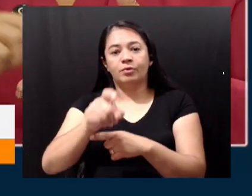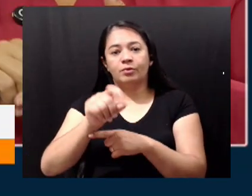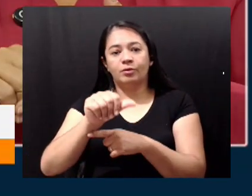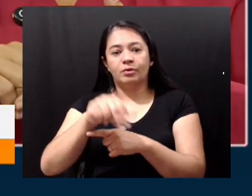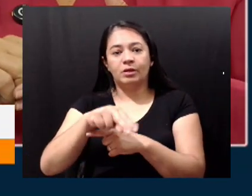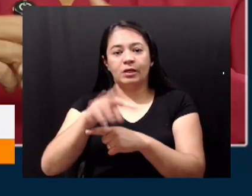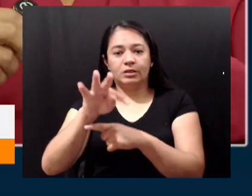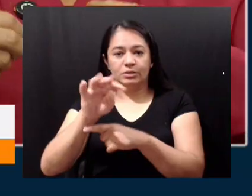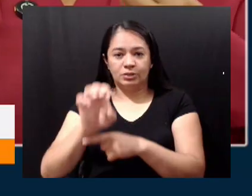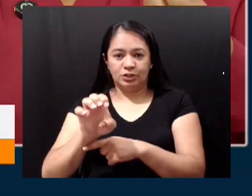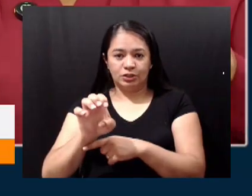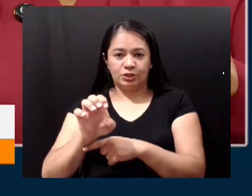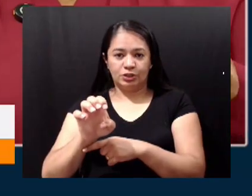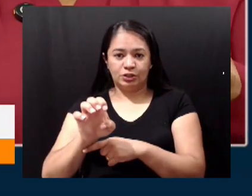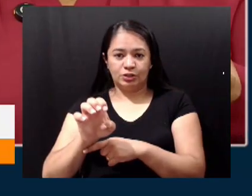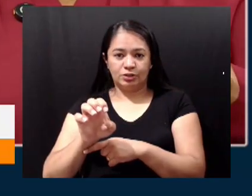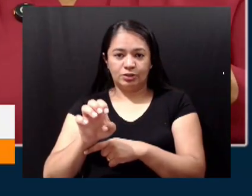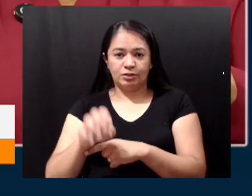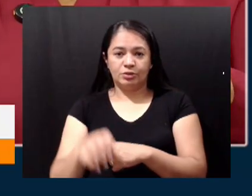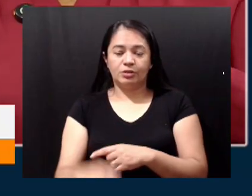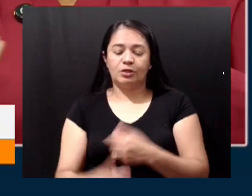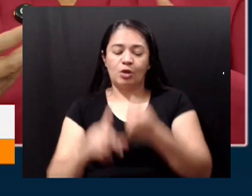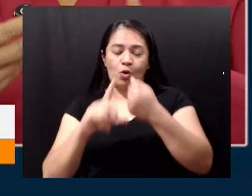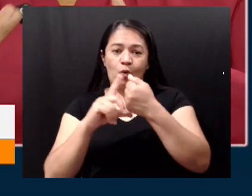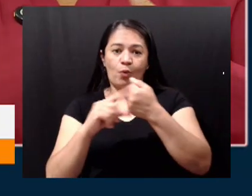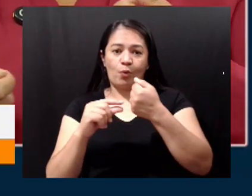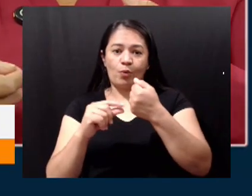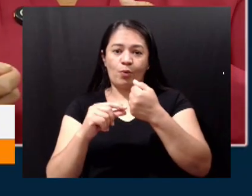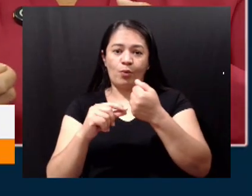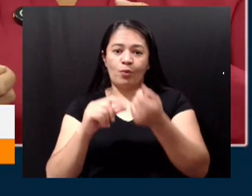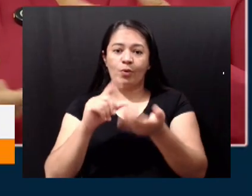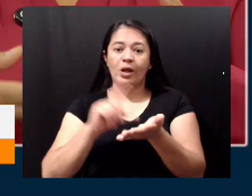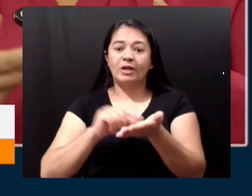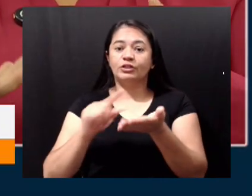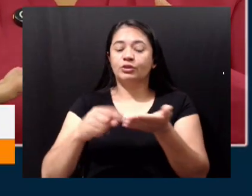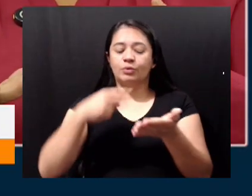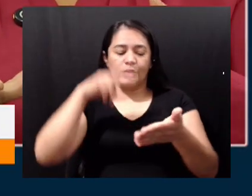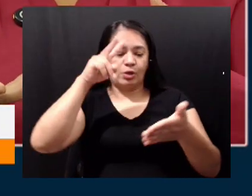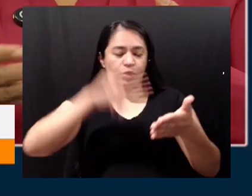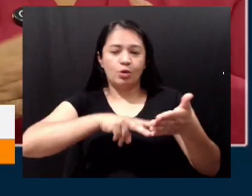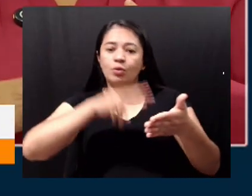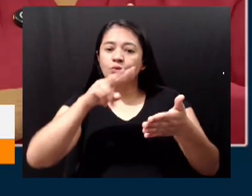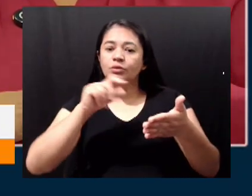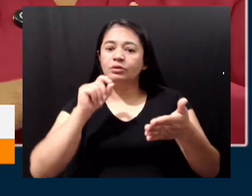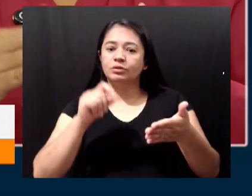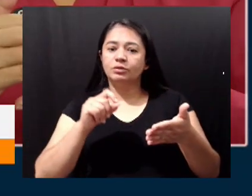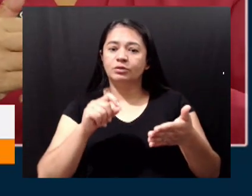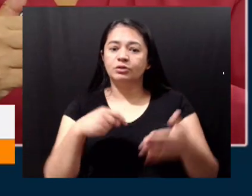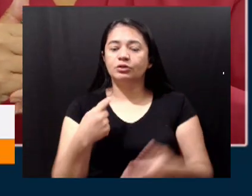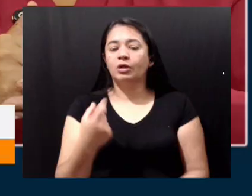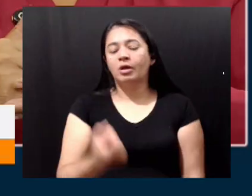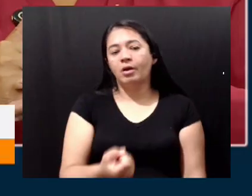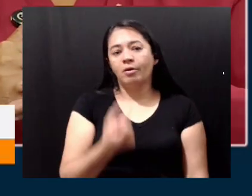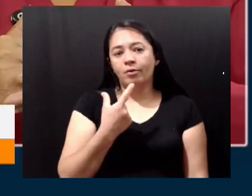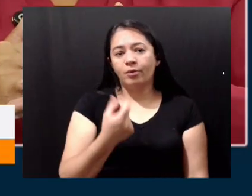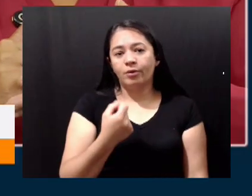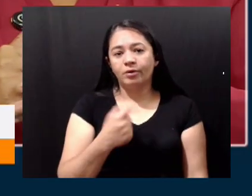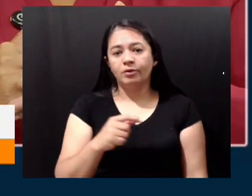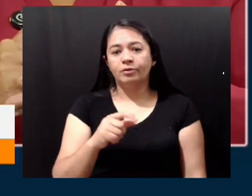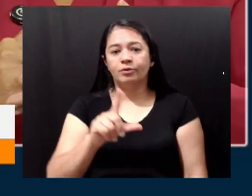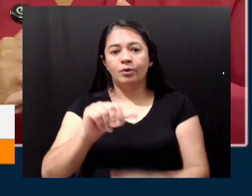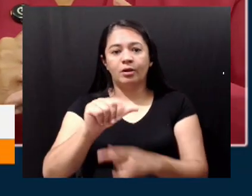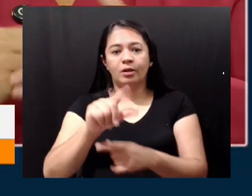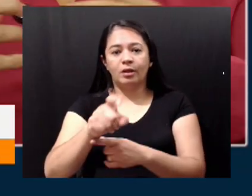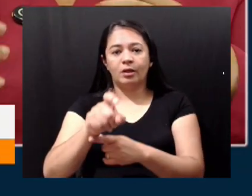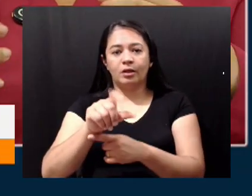um artigo sobre medicamentos que a gente se automedica, né. O laxante, de acordo com o que eu